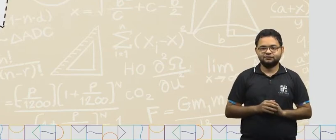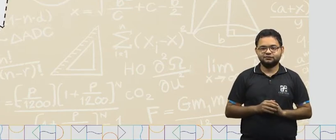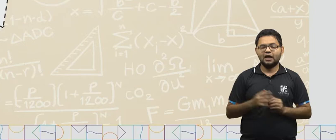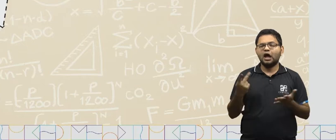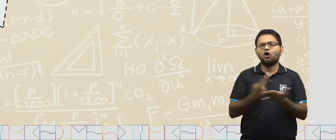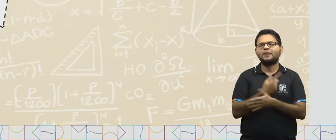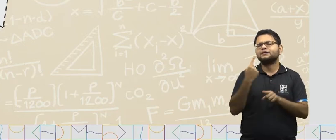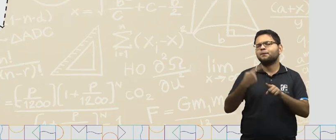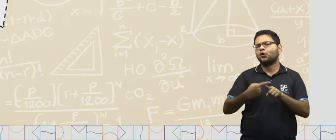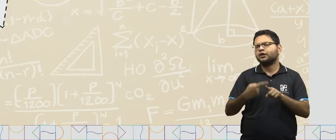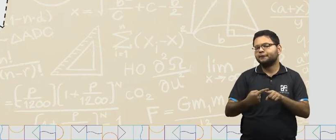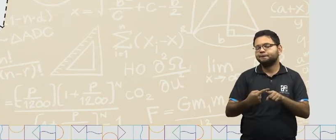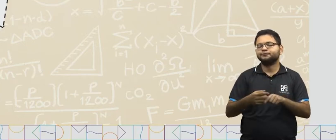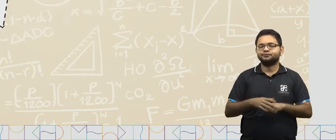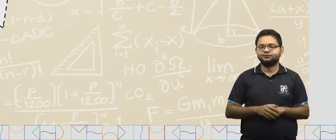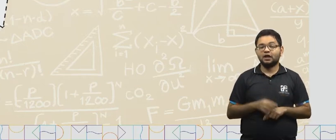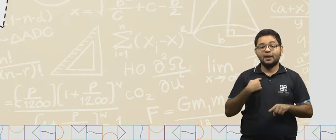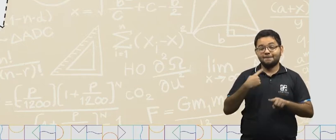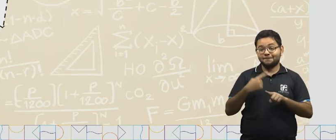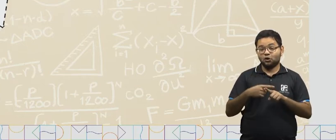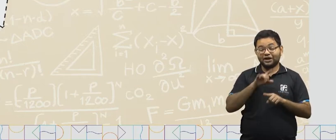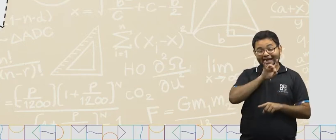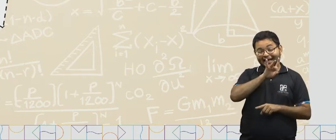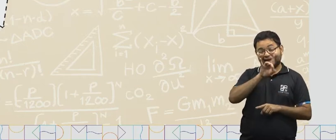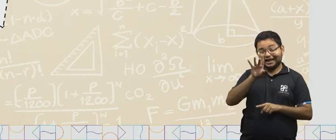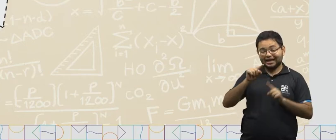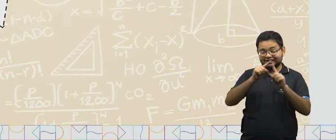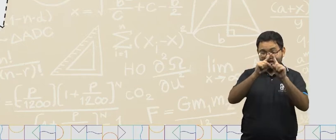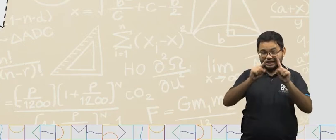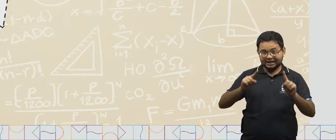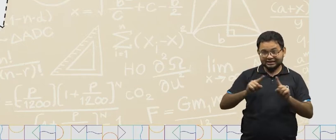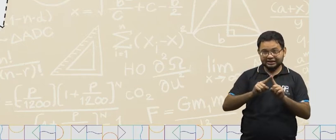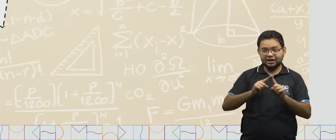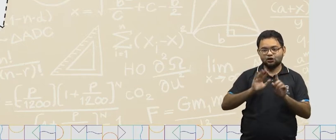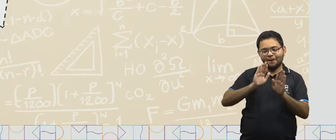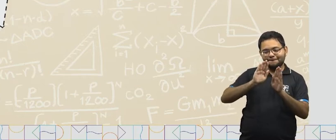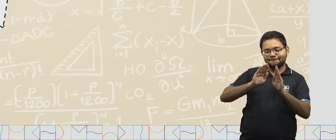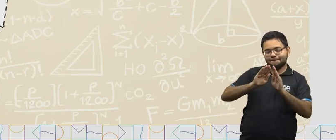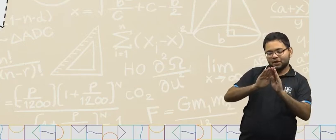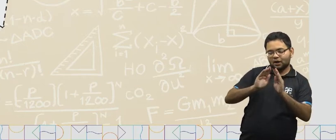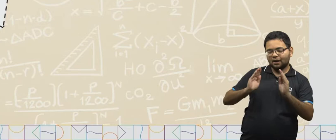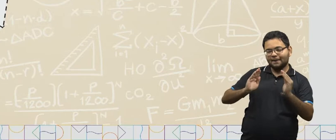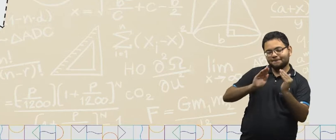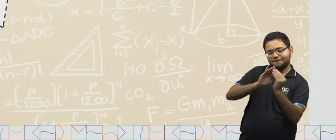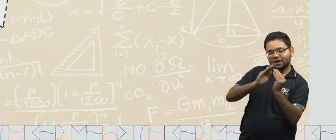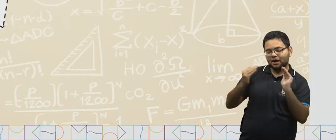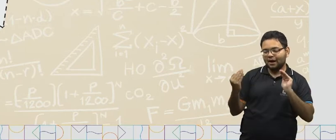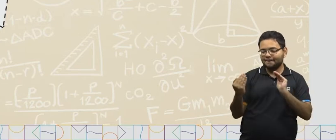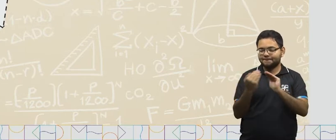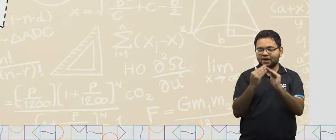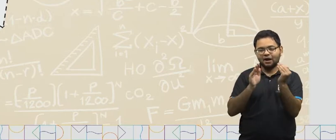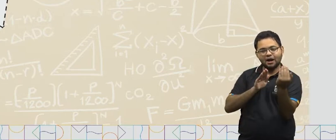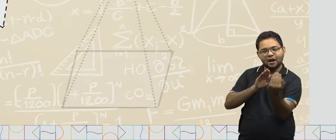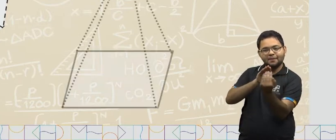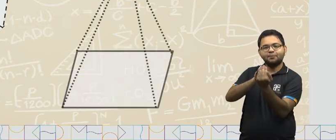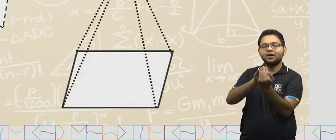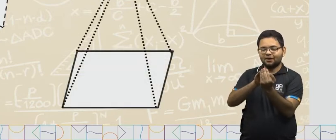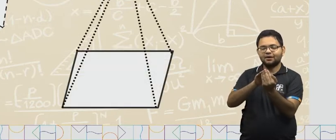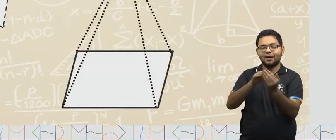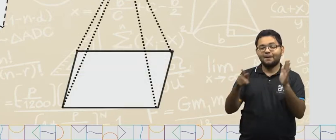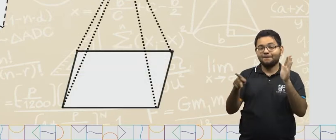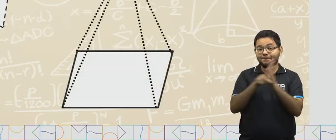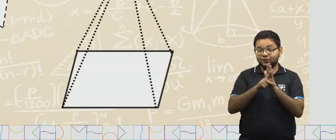sabe por quê? Porque cada um dos triângulos vai se encaixar em uma das arestas, formando